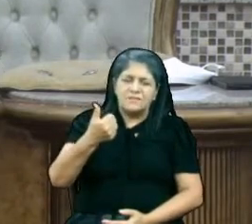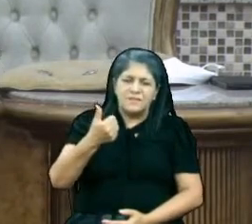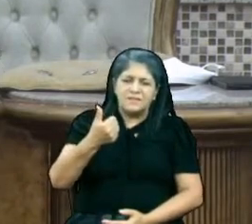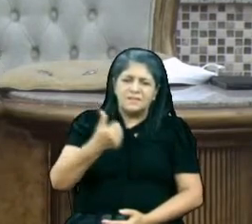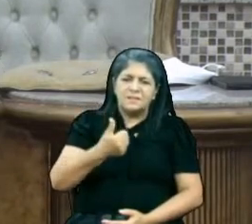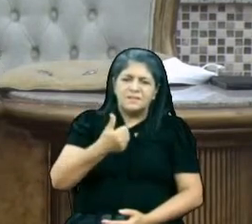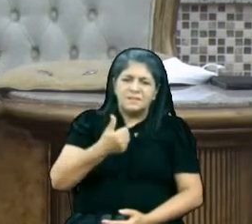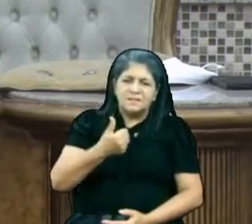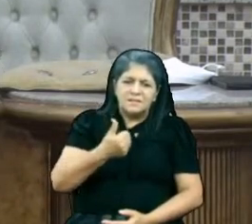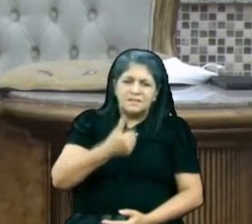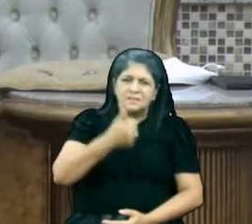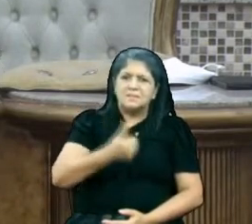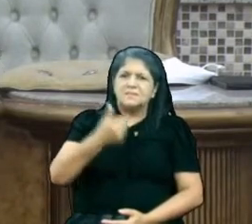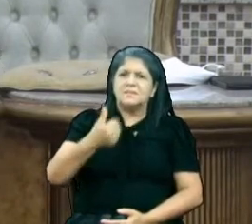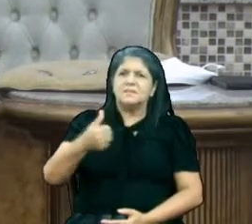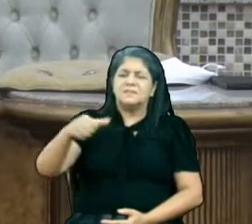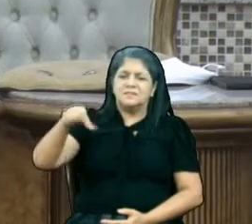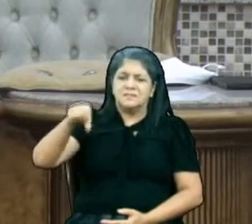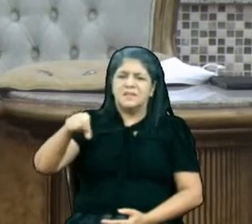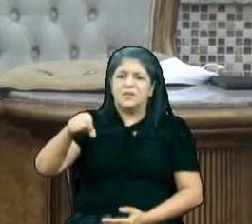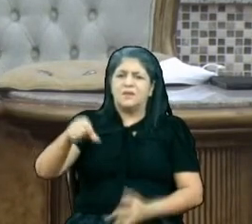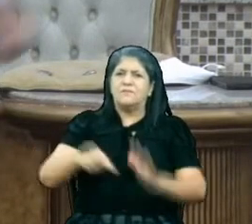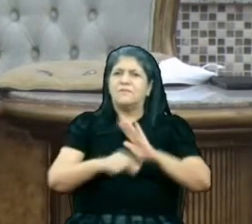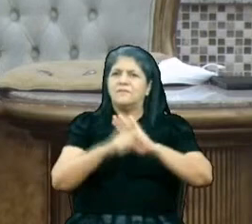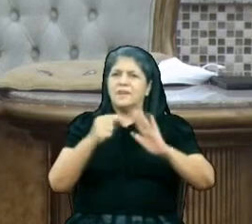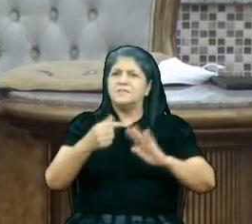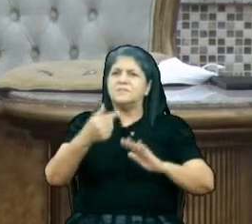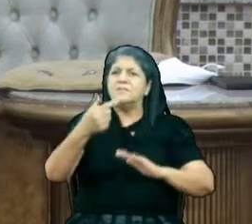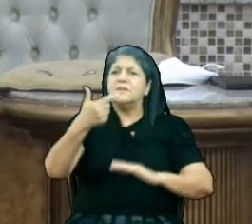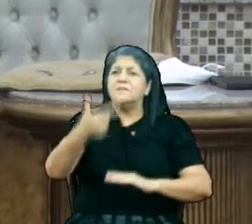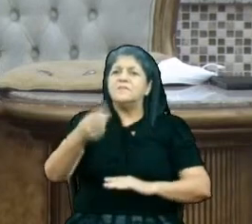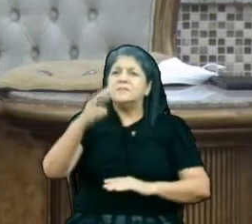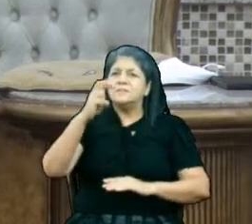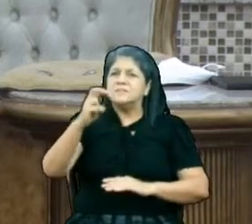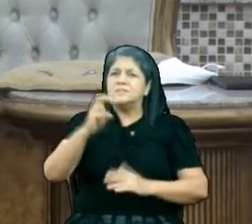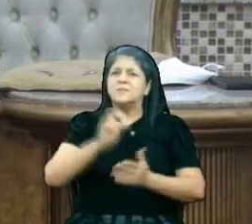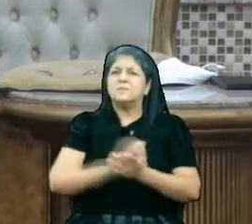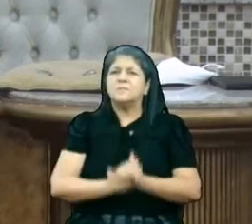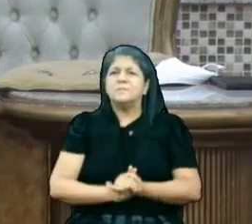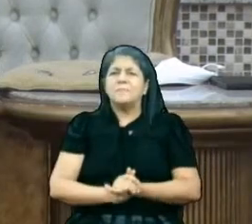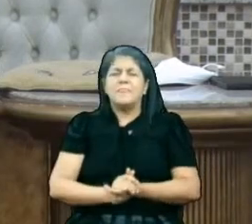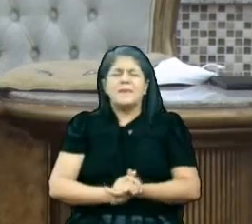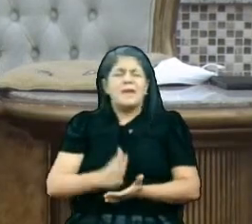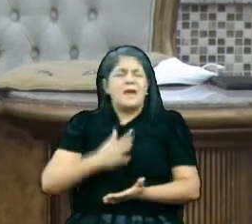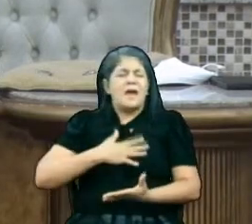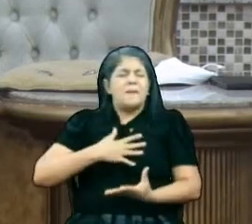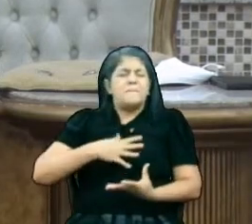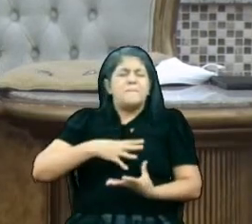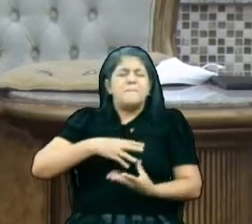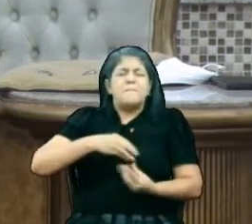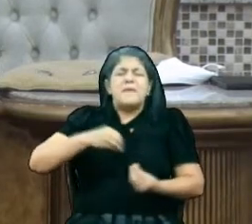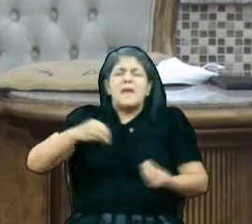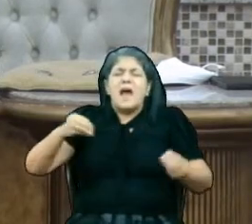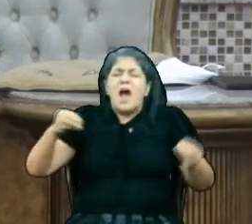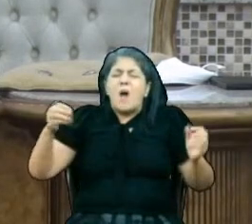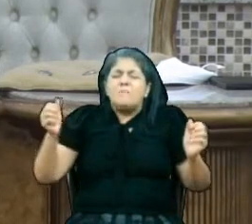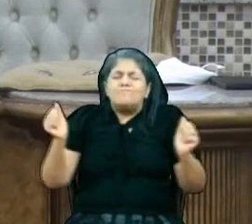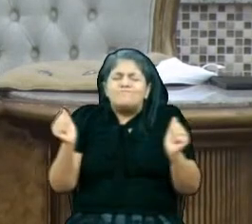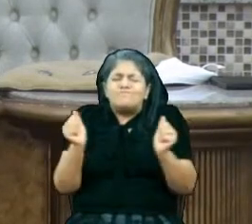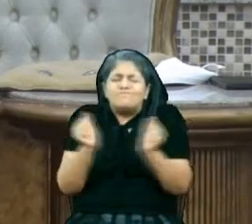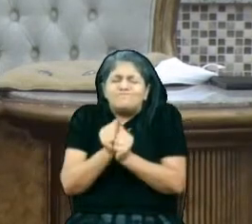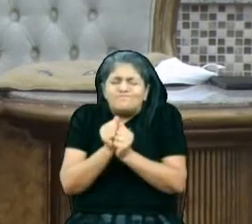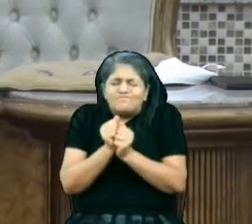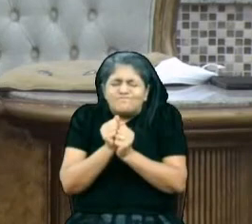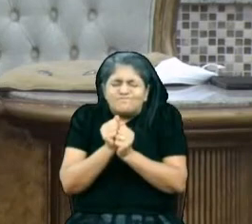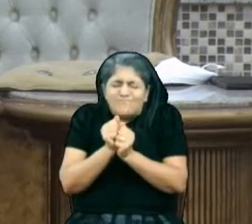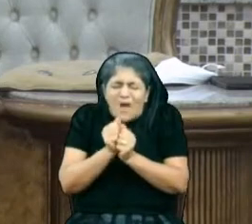aqui é uma tristeza profunda que tomou conta da sua alma a ponto de lhe expressar se